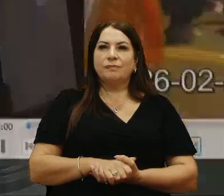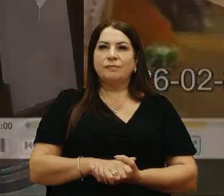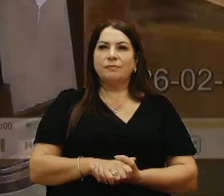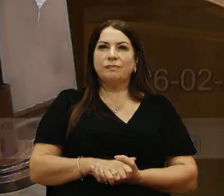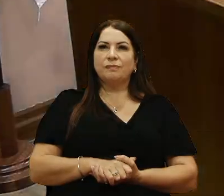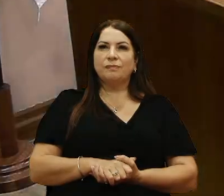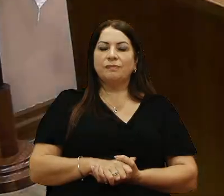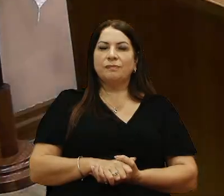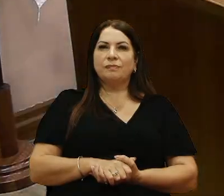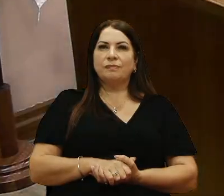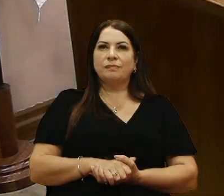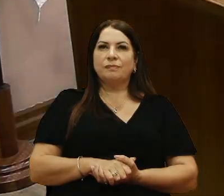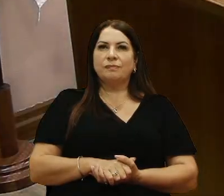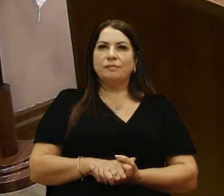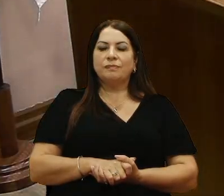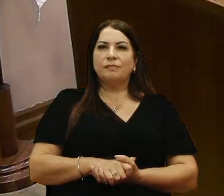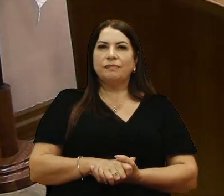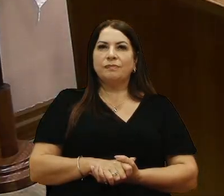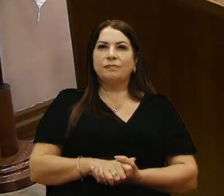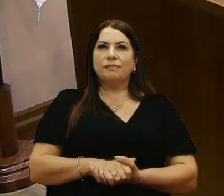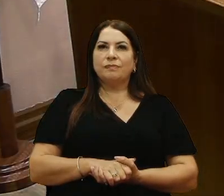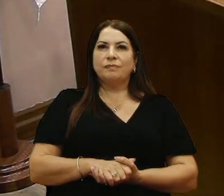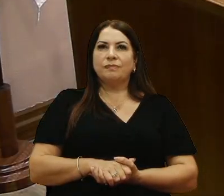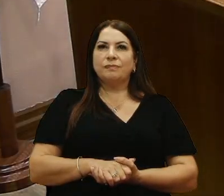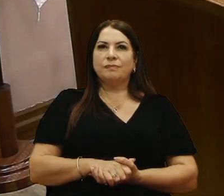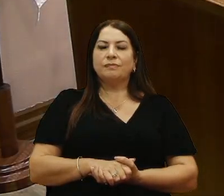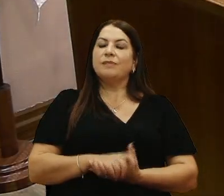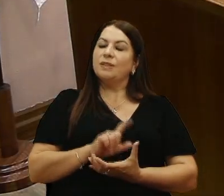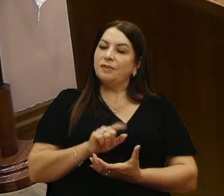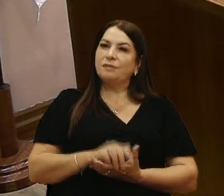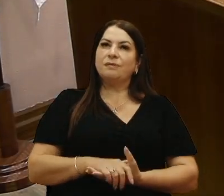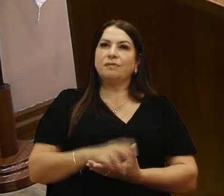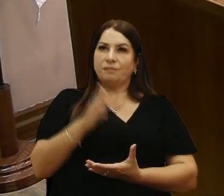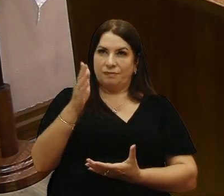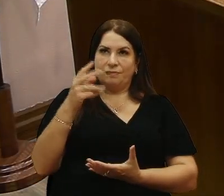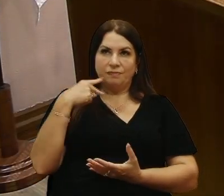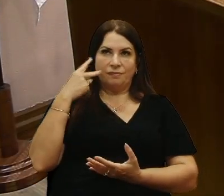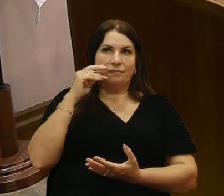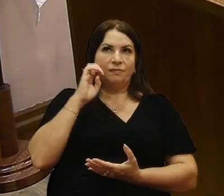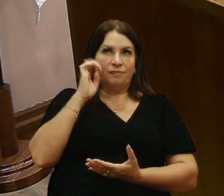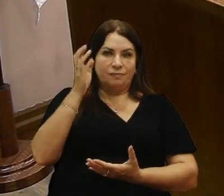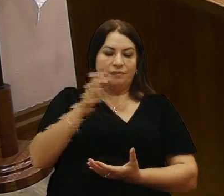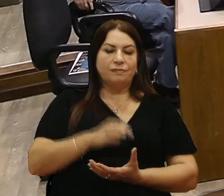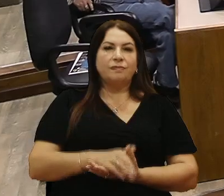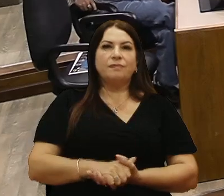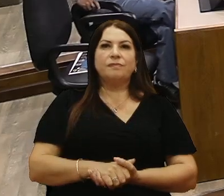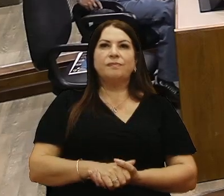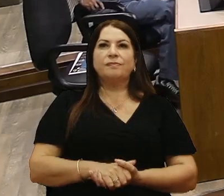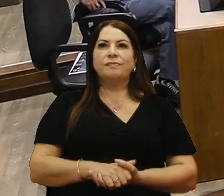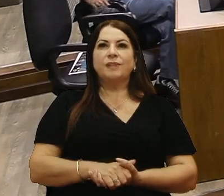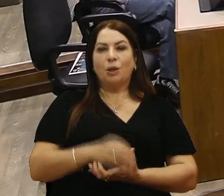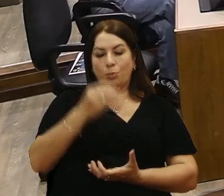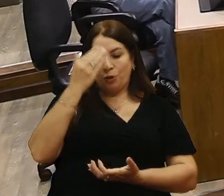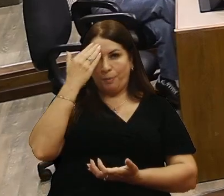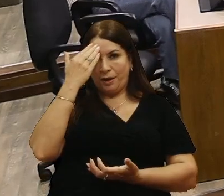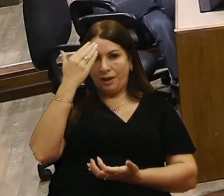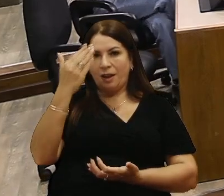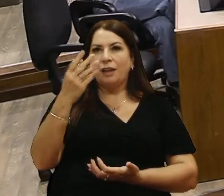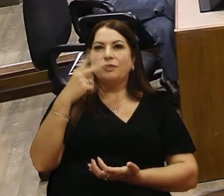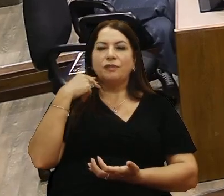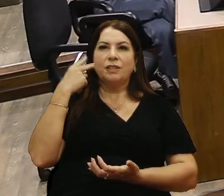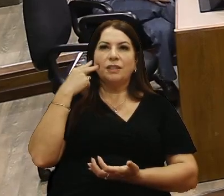O Carnaval está de volta. Isso aí. Sua parte, vereadora Estela Balardim. Muito obrigado,